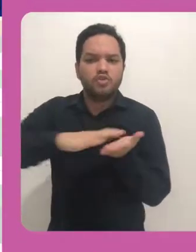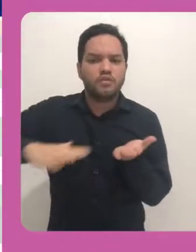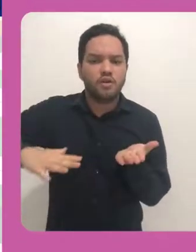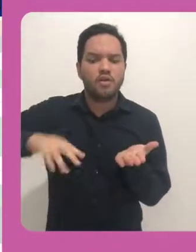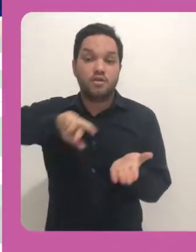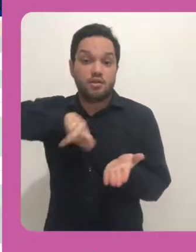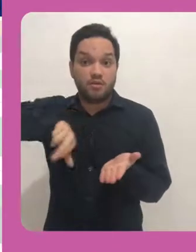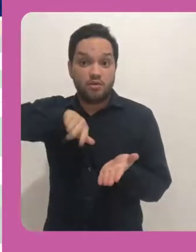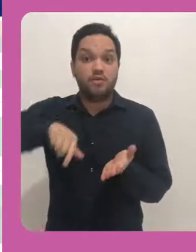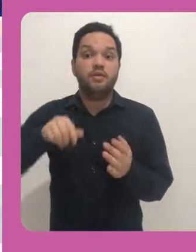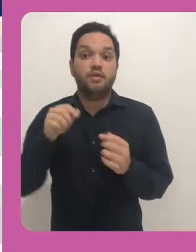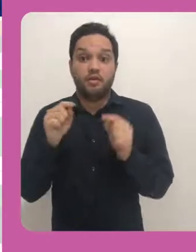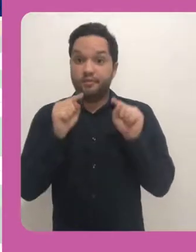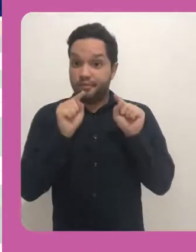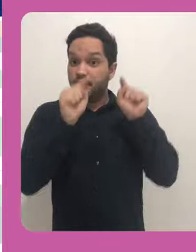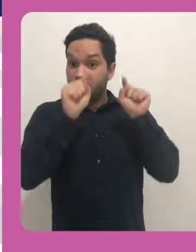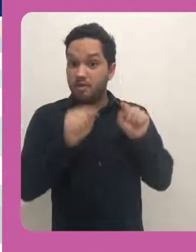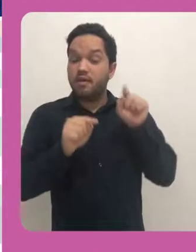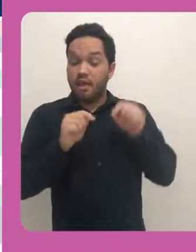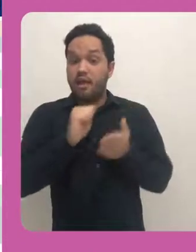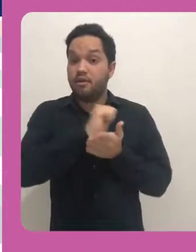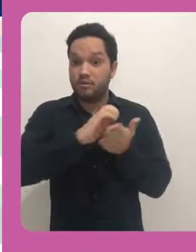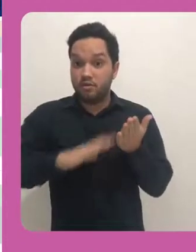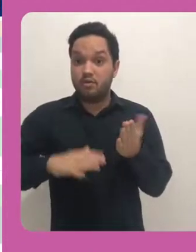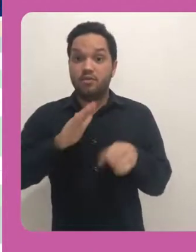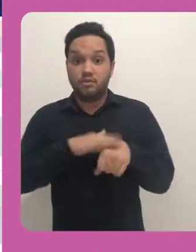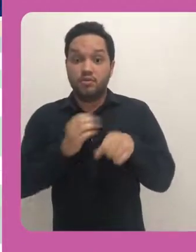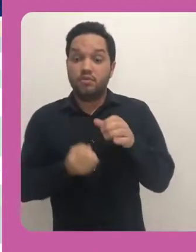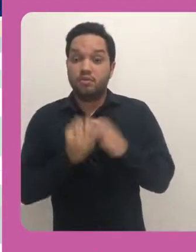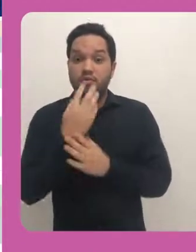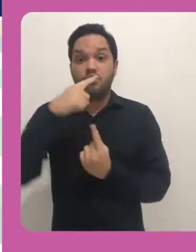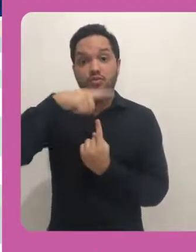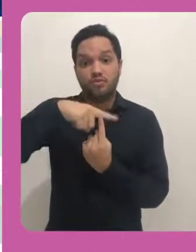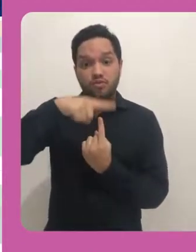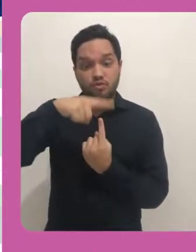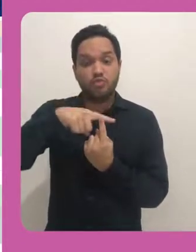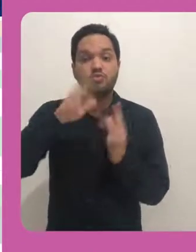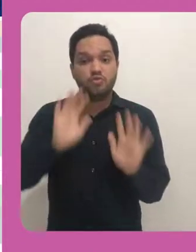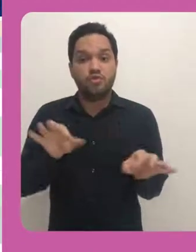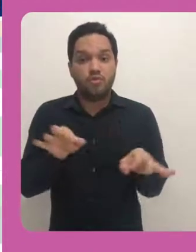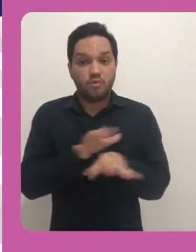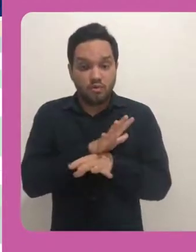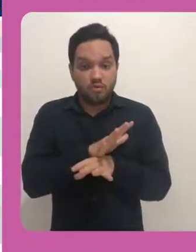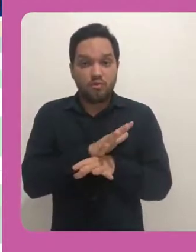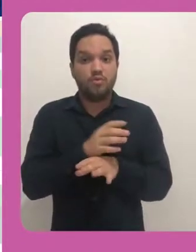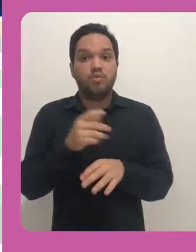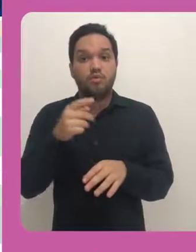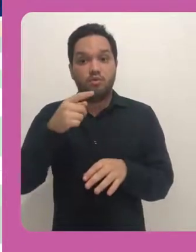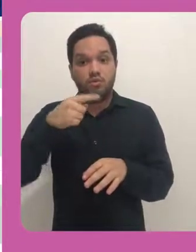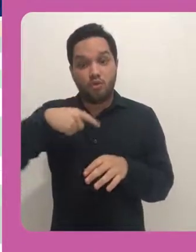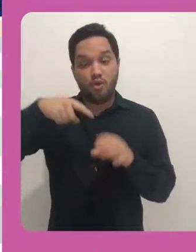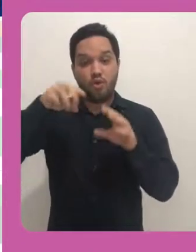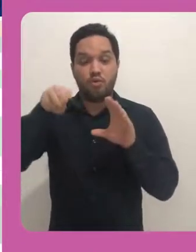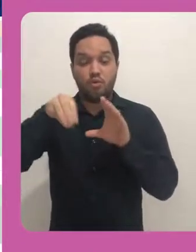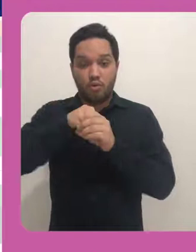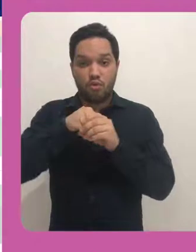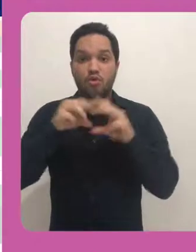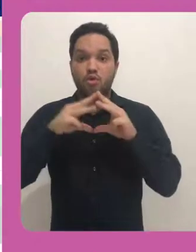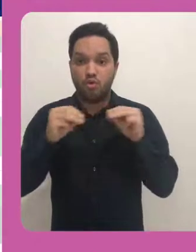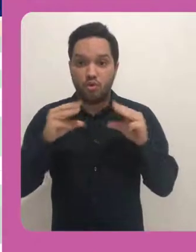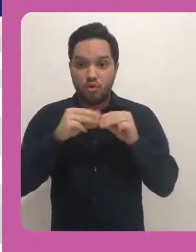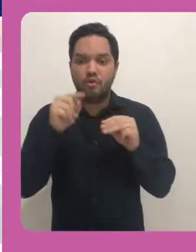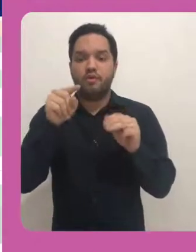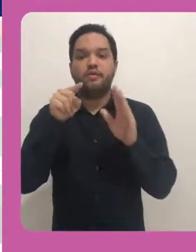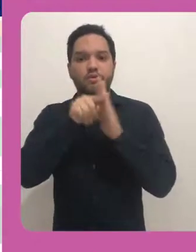atividade, né? Esses aqui são atividades criadas de tipos definidos do nosso mundo, né? Esse aqui